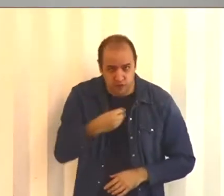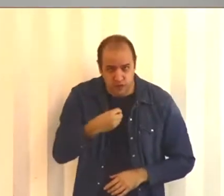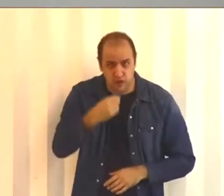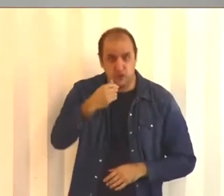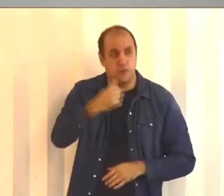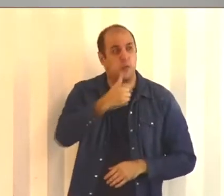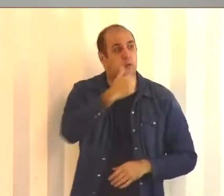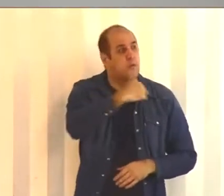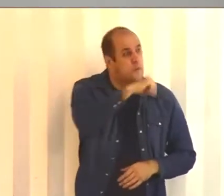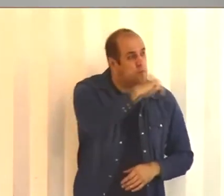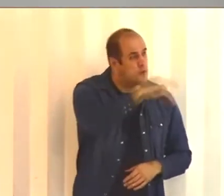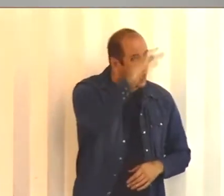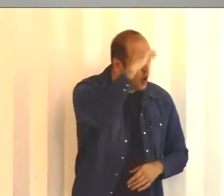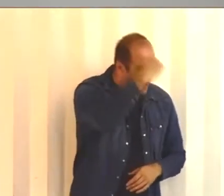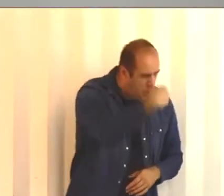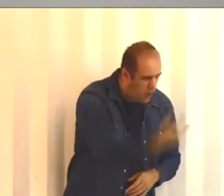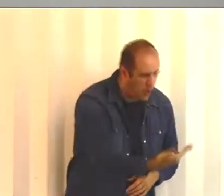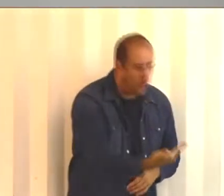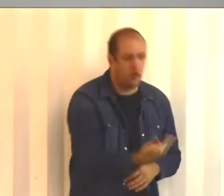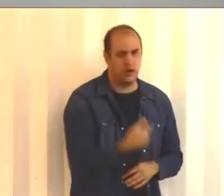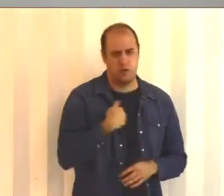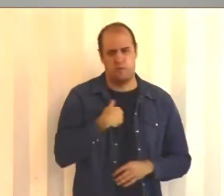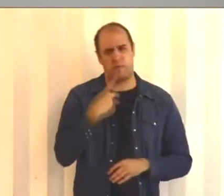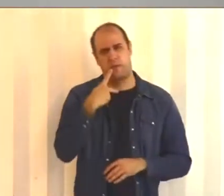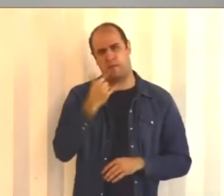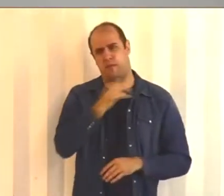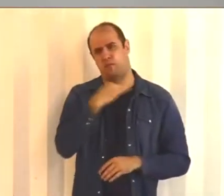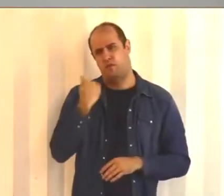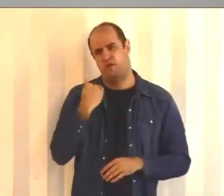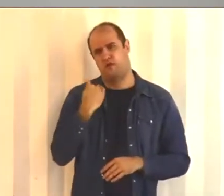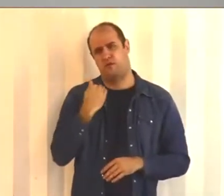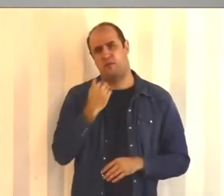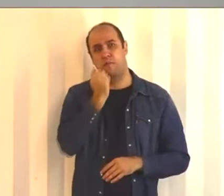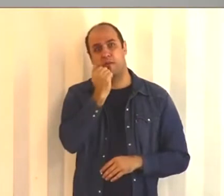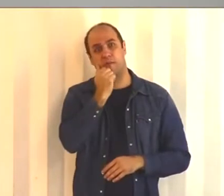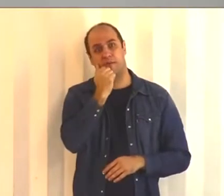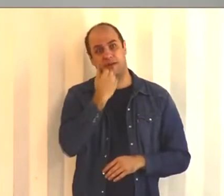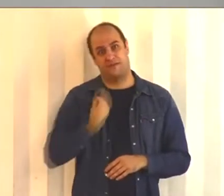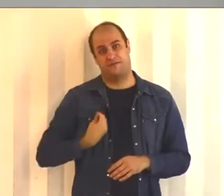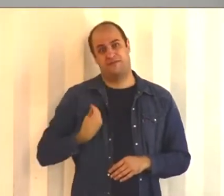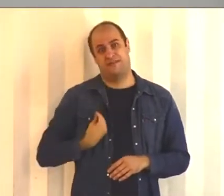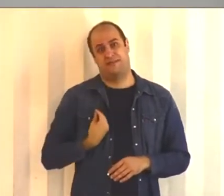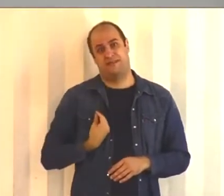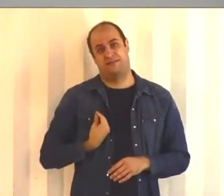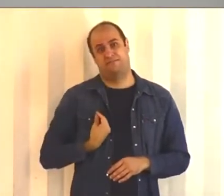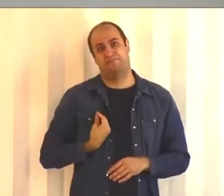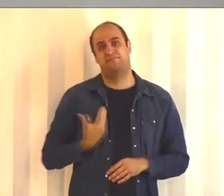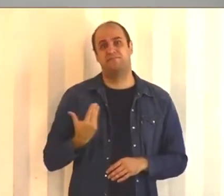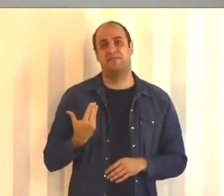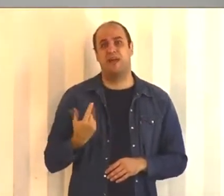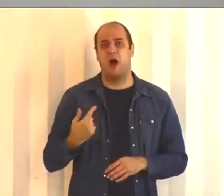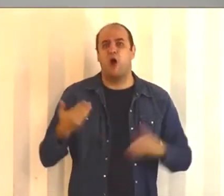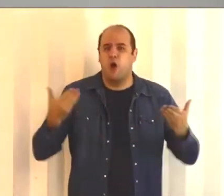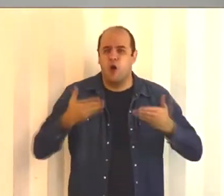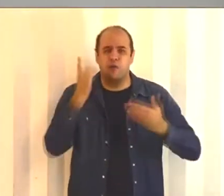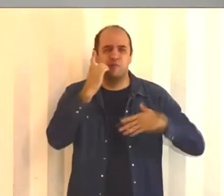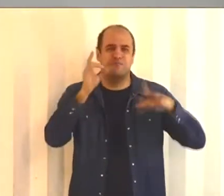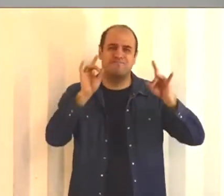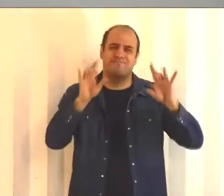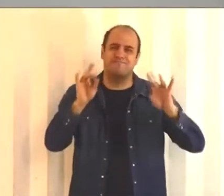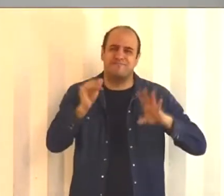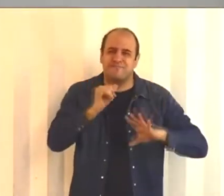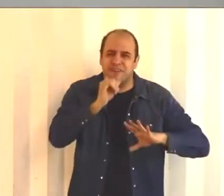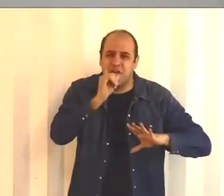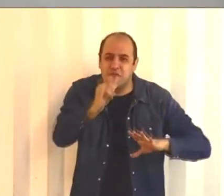ainda, eu tenho pai falecido e mãe viva. Que bom dia para dizer: muito obrigado, mãe. Muito obrigado por ter me